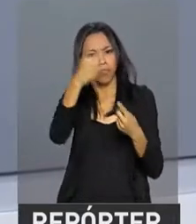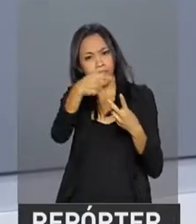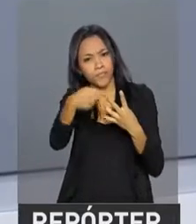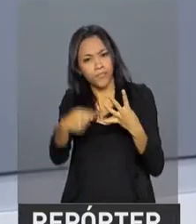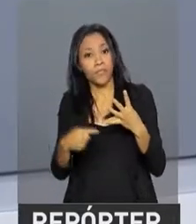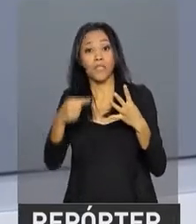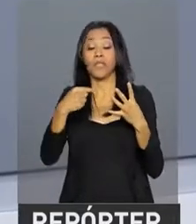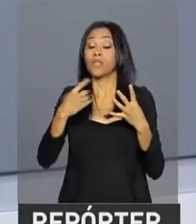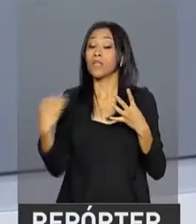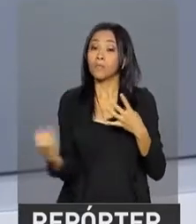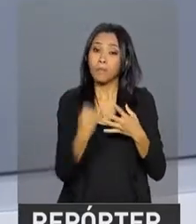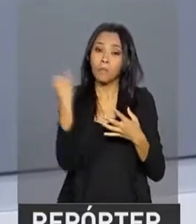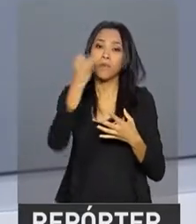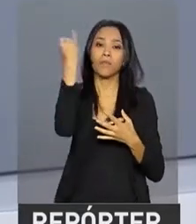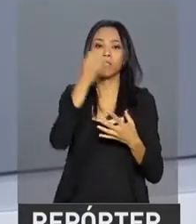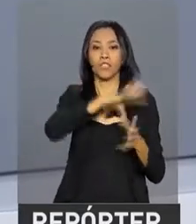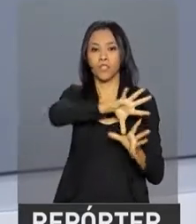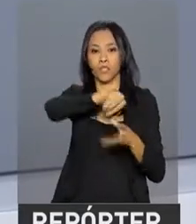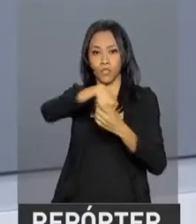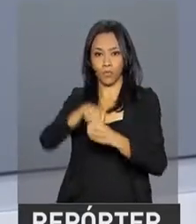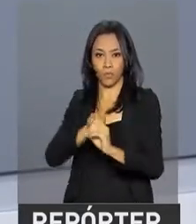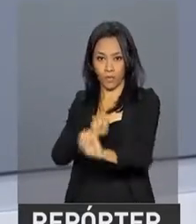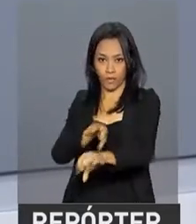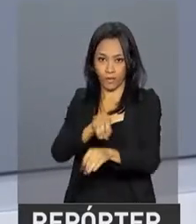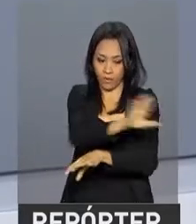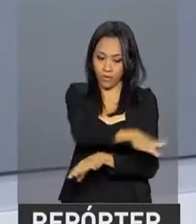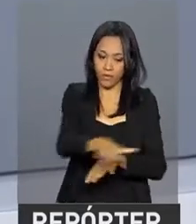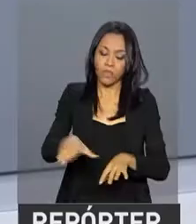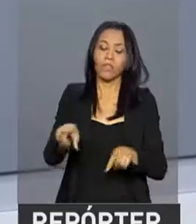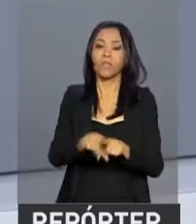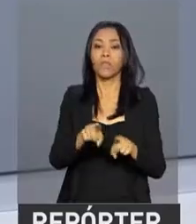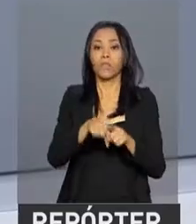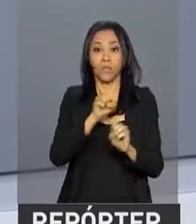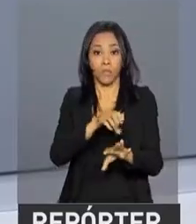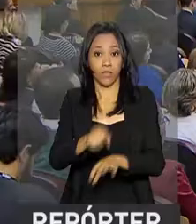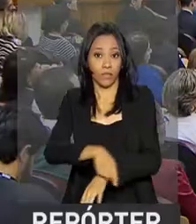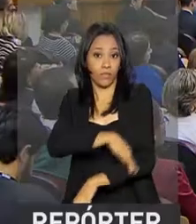considerados indispensáveis na educação infantil e no ensino fundamental.